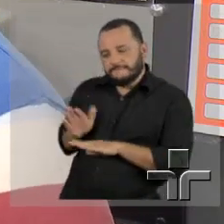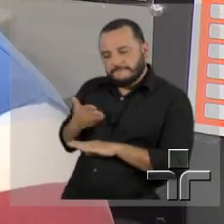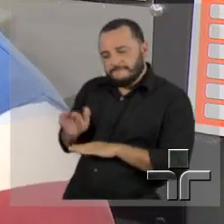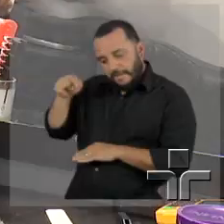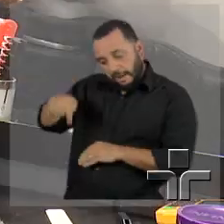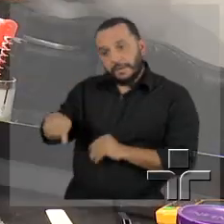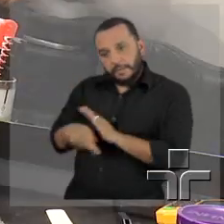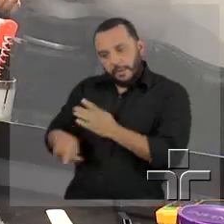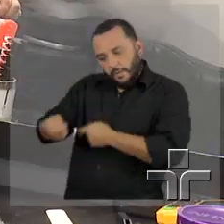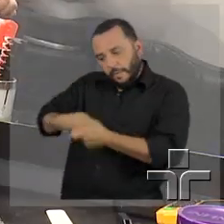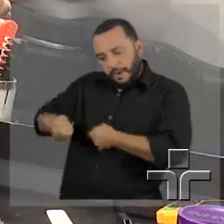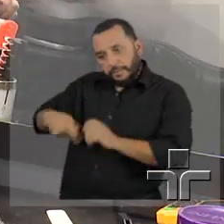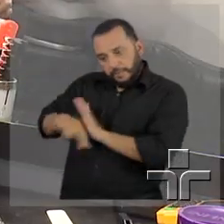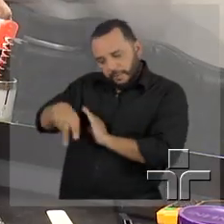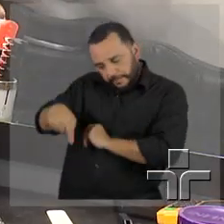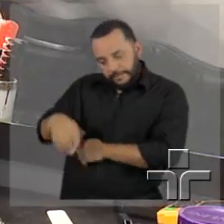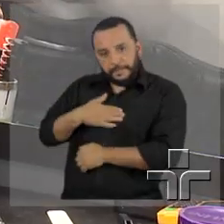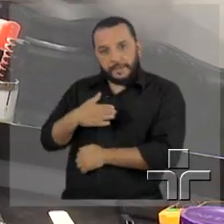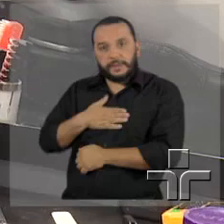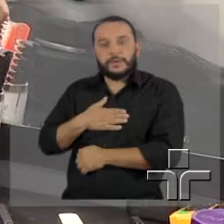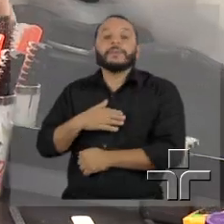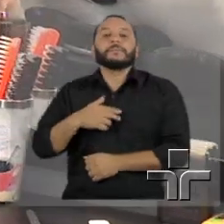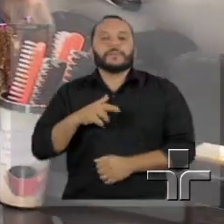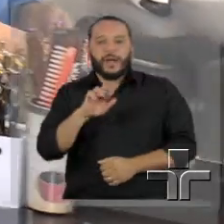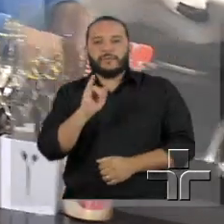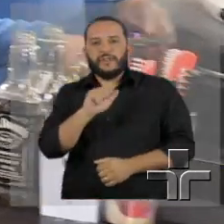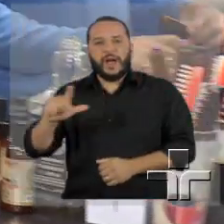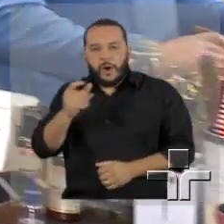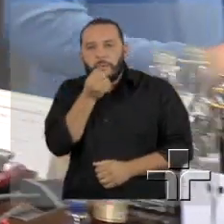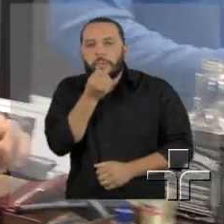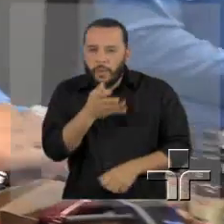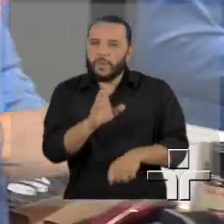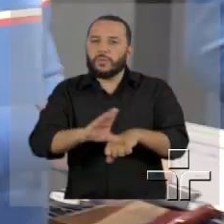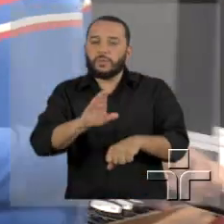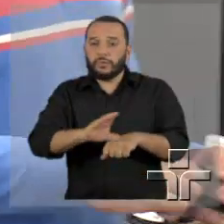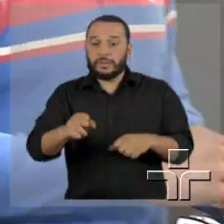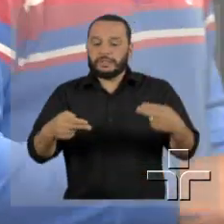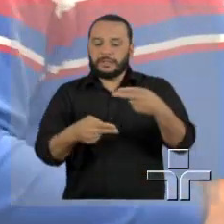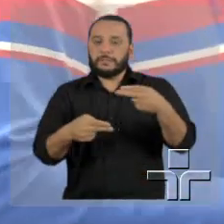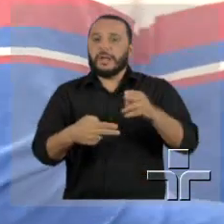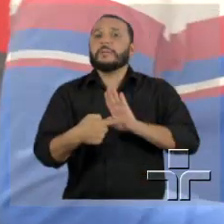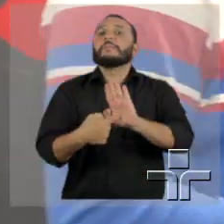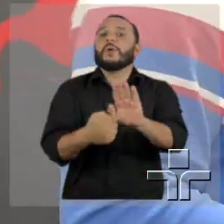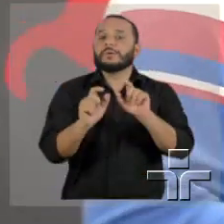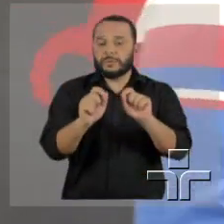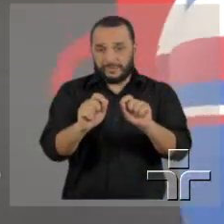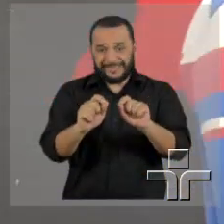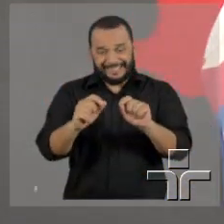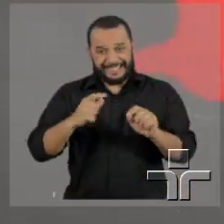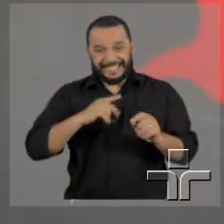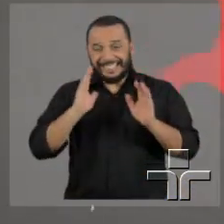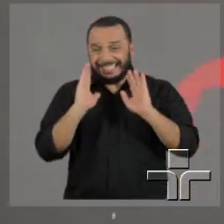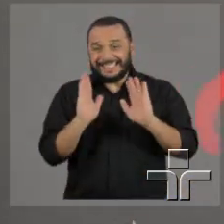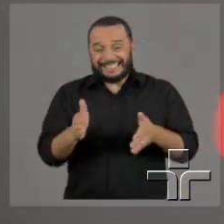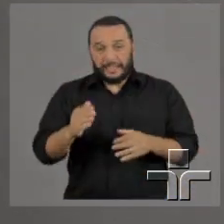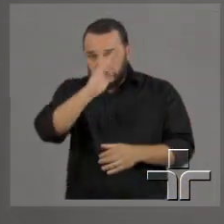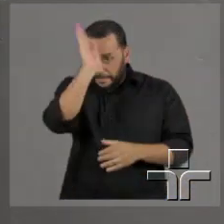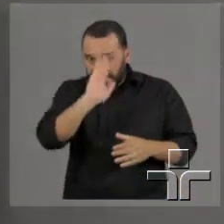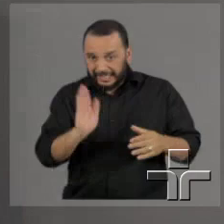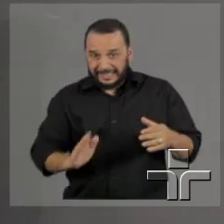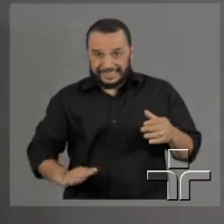no meu comércio. O Rafael fez bem em se especializar. Dados do Sebrae indicam que a cada 4 empresas no